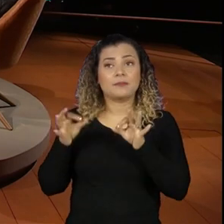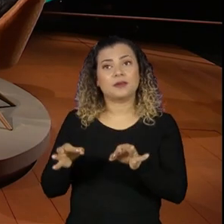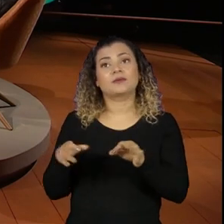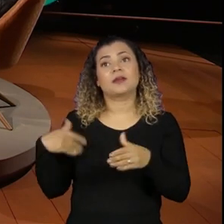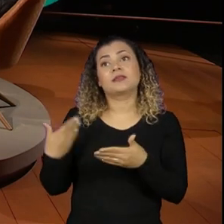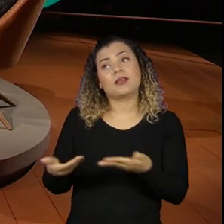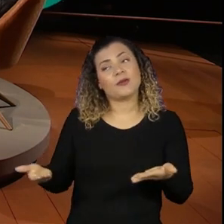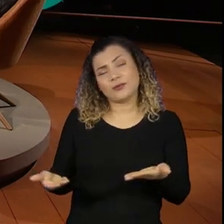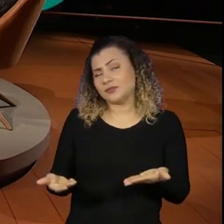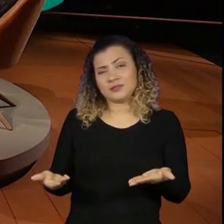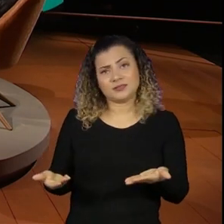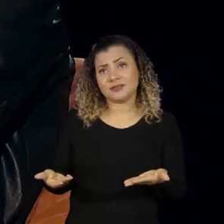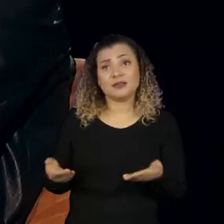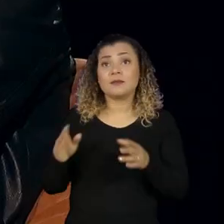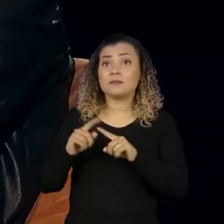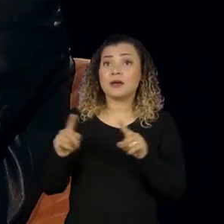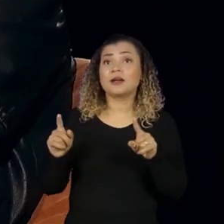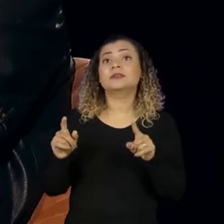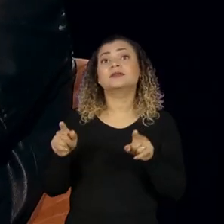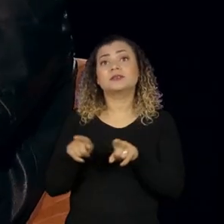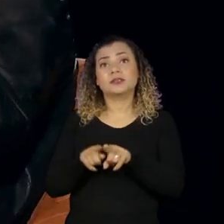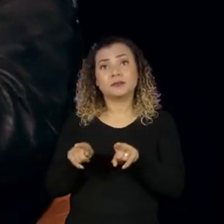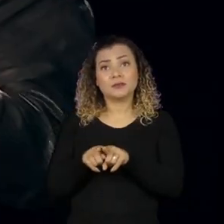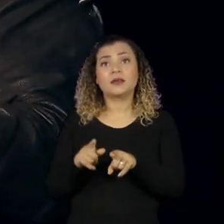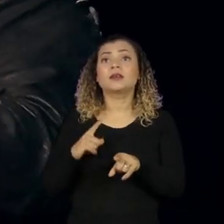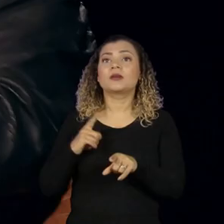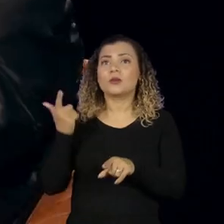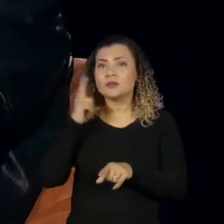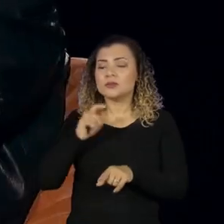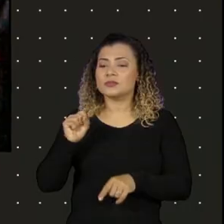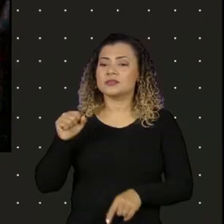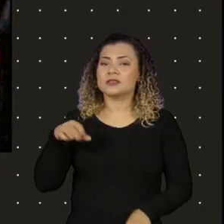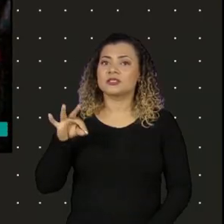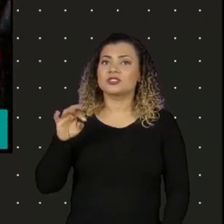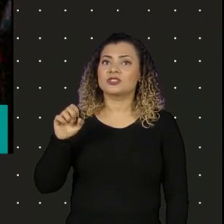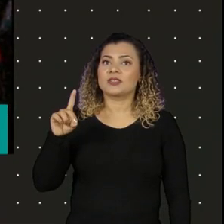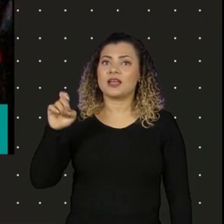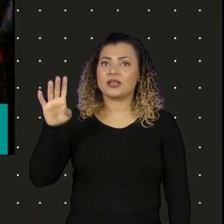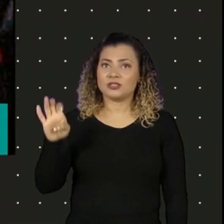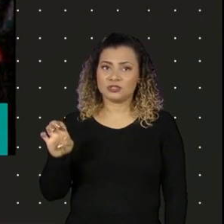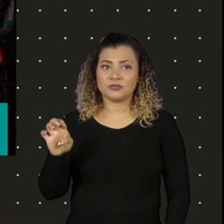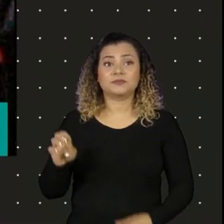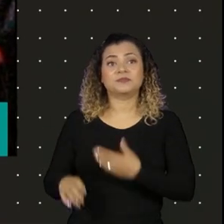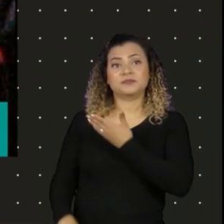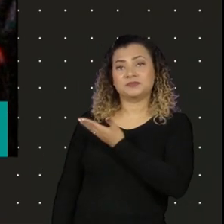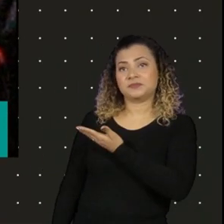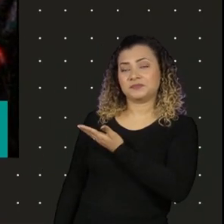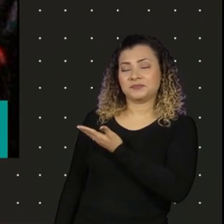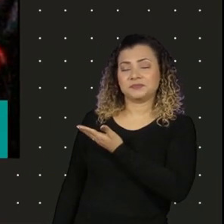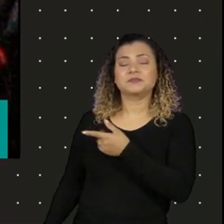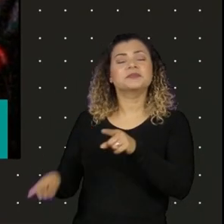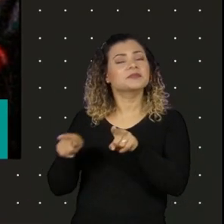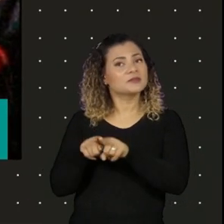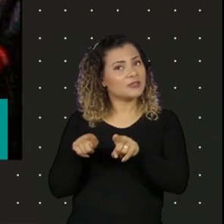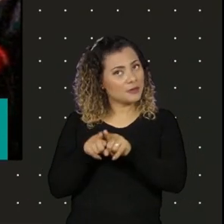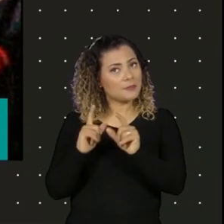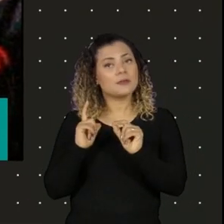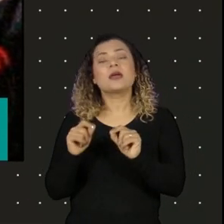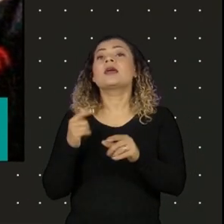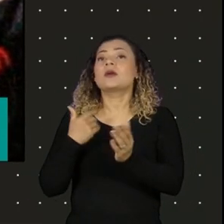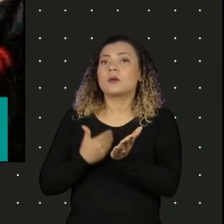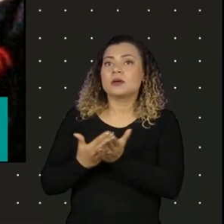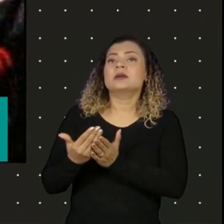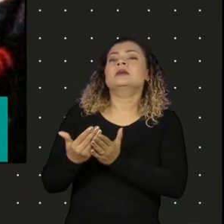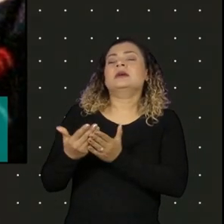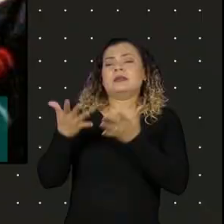Mas foi legal. Assim, depois a gente fez Santidade, que também entrou uma graninha também, com produção lá no teatro Crowley Plaza,